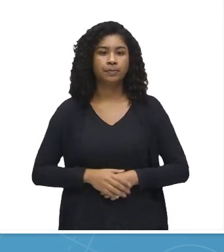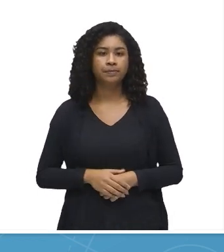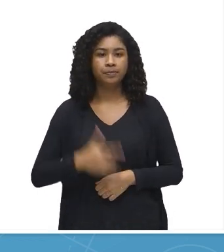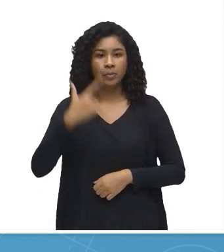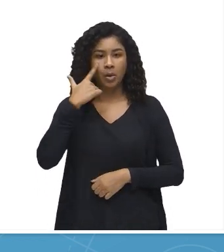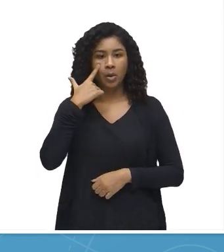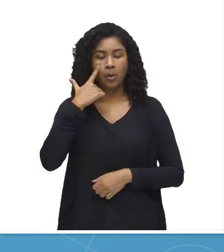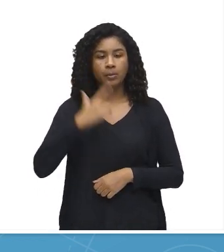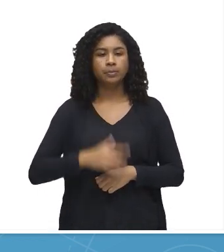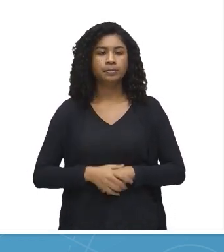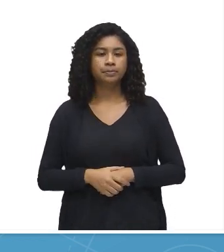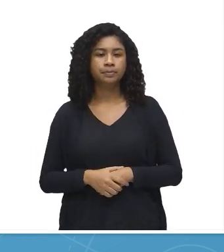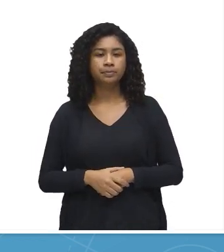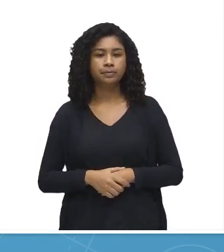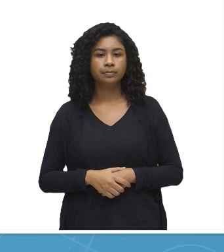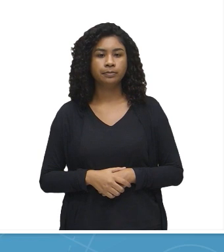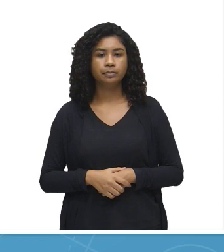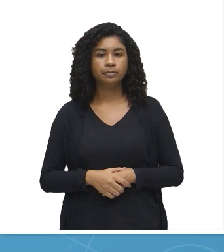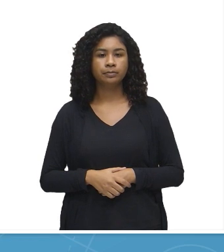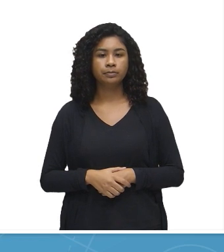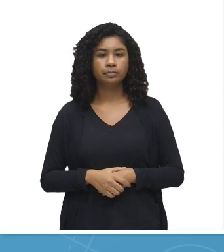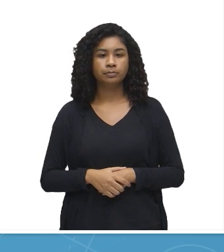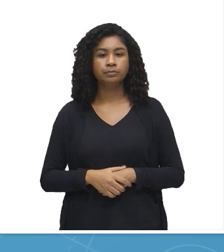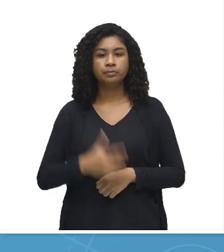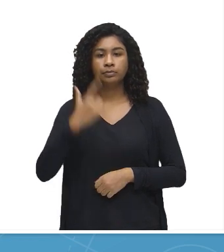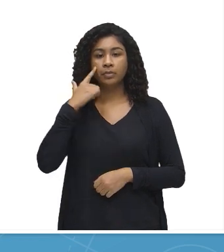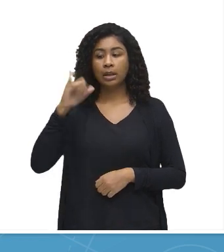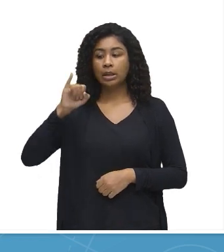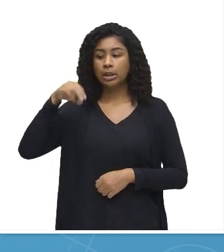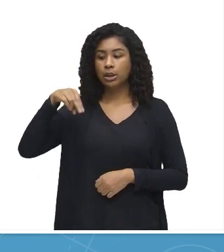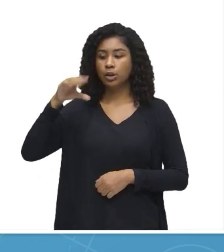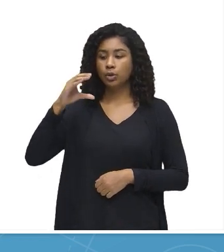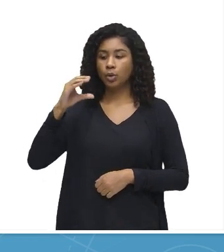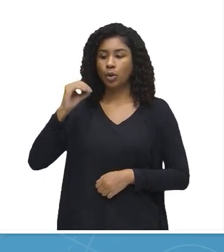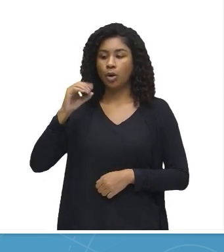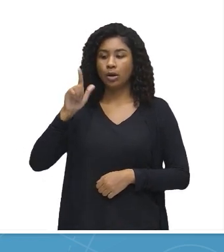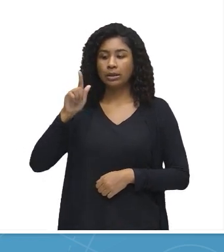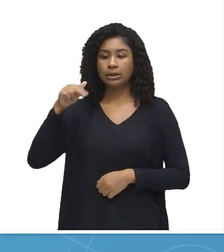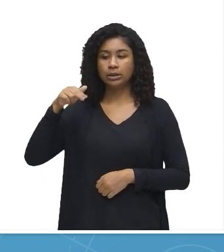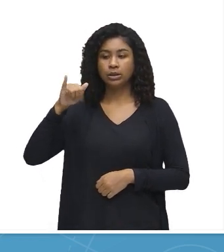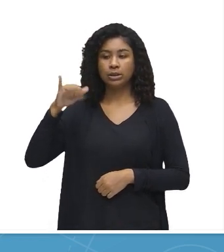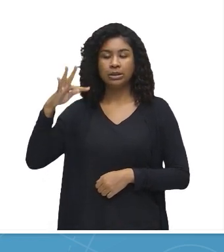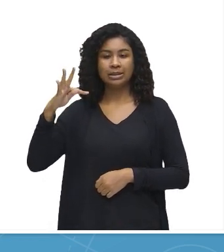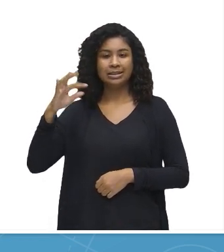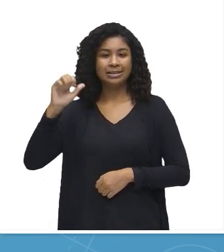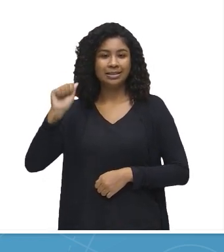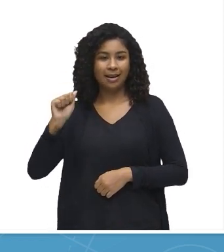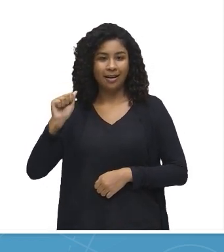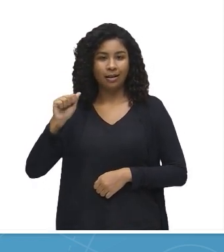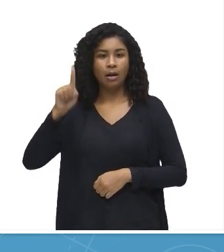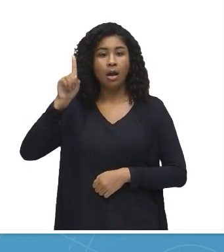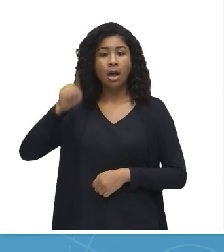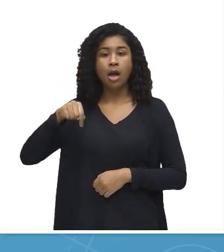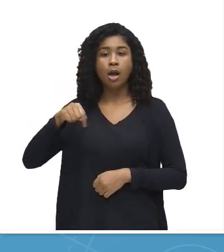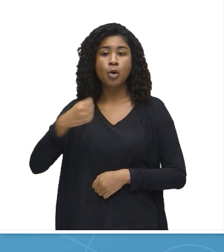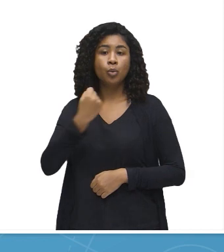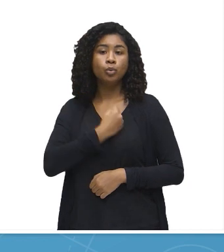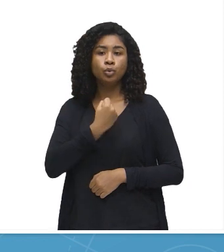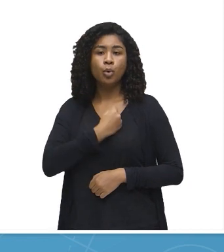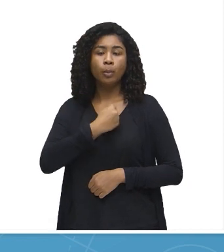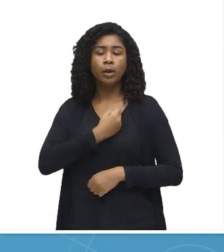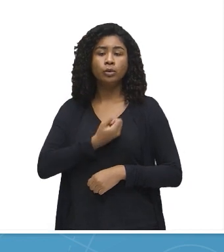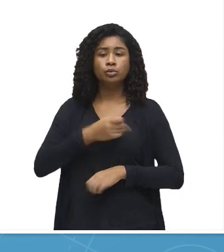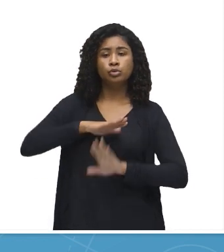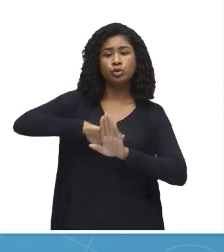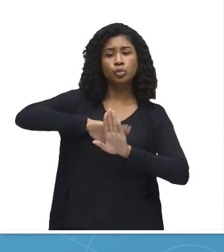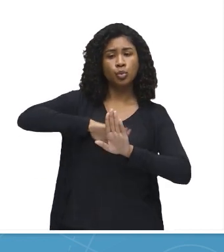ok? Os coeficientes é o númerozinho que fica na frente dessa incógnita. Então, aqui, ó, é o 4, aqui é o menos